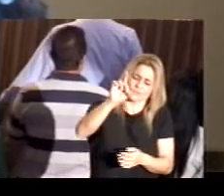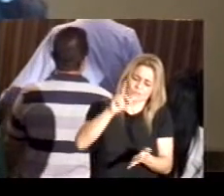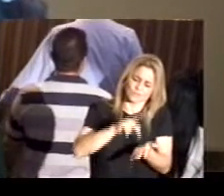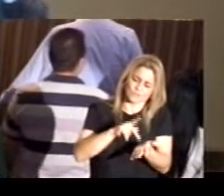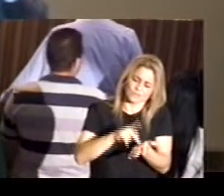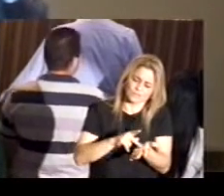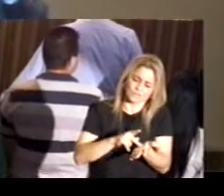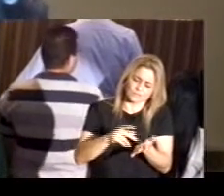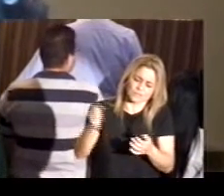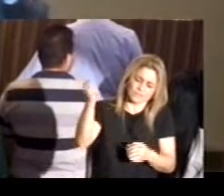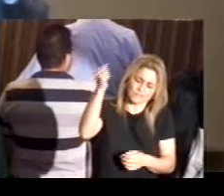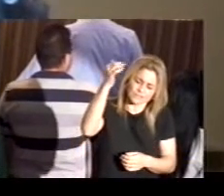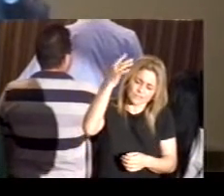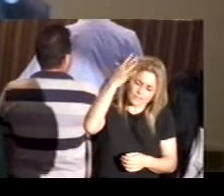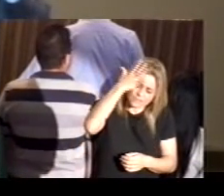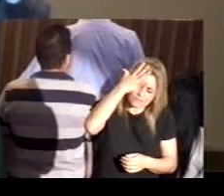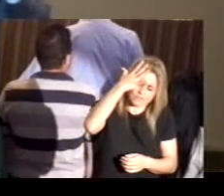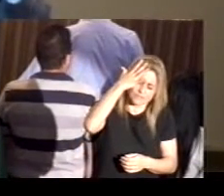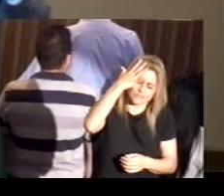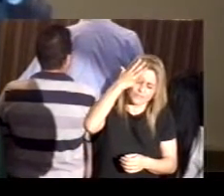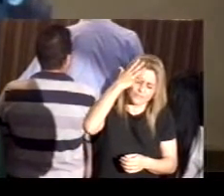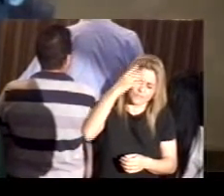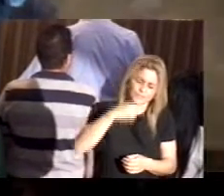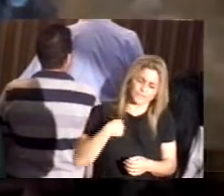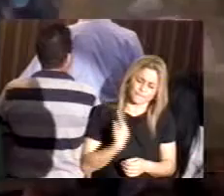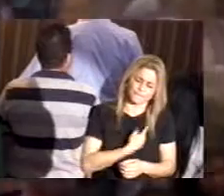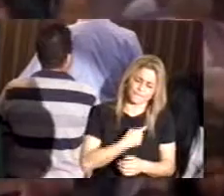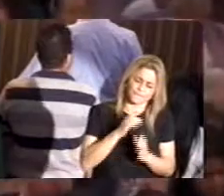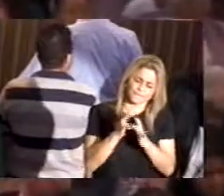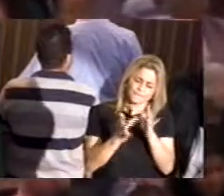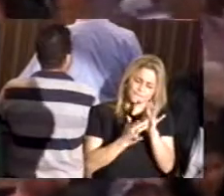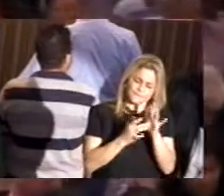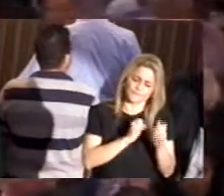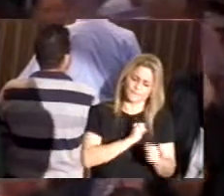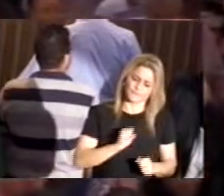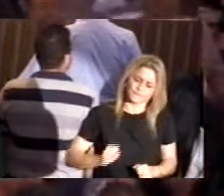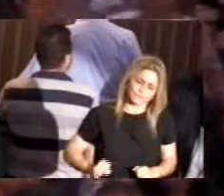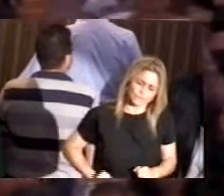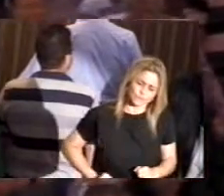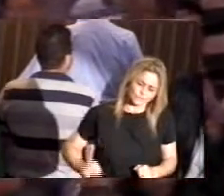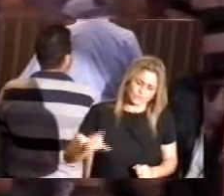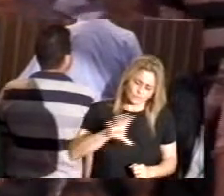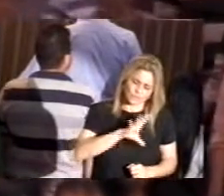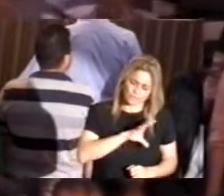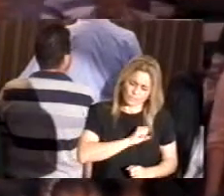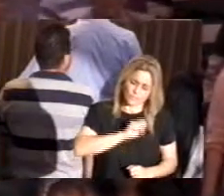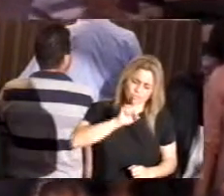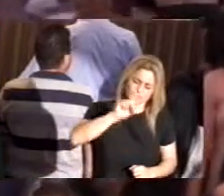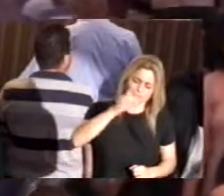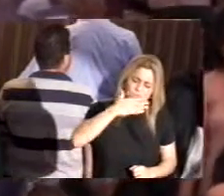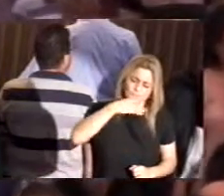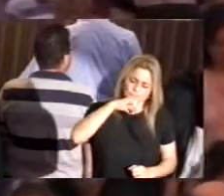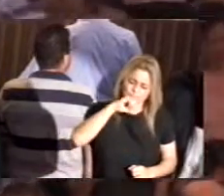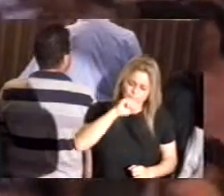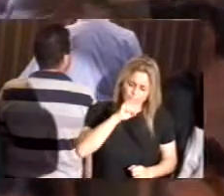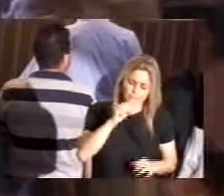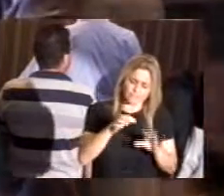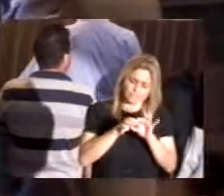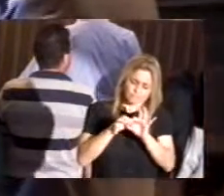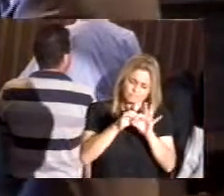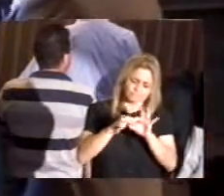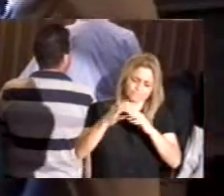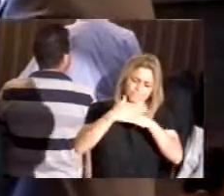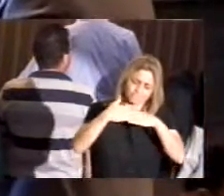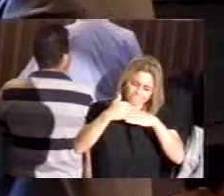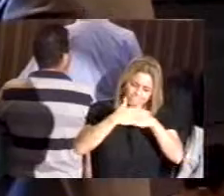Senhor, que a graça do nosso Senhor Jesus Cristo, o amor de Deus, o nosso Pai, a comunhão e as consolações